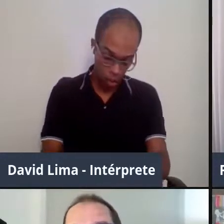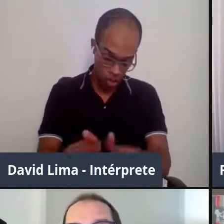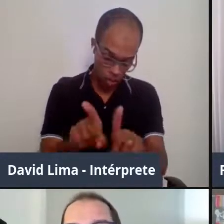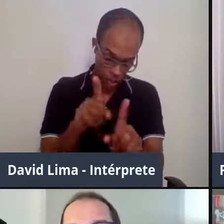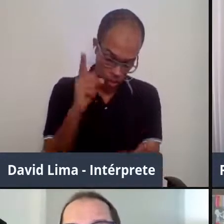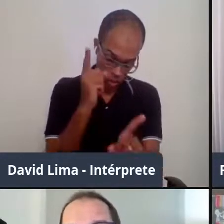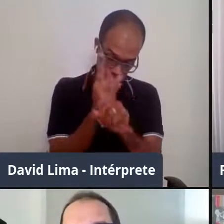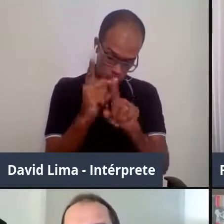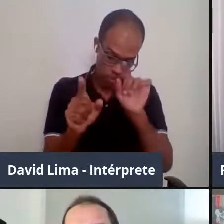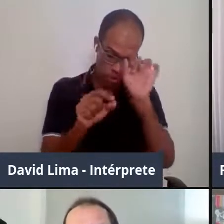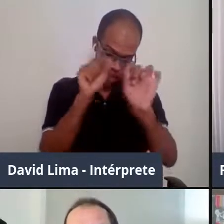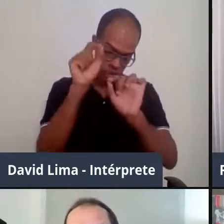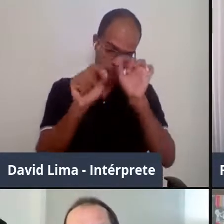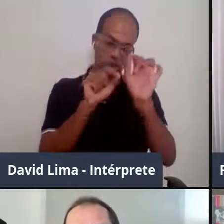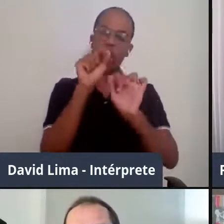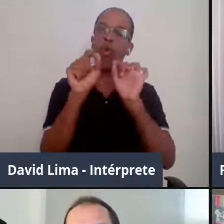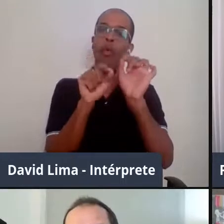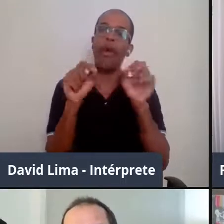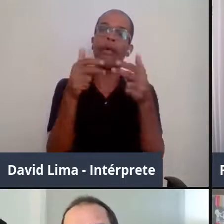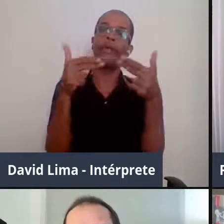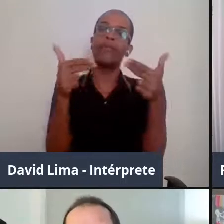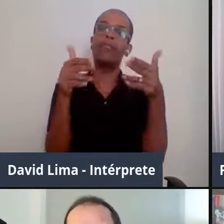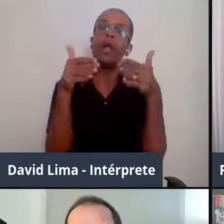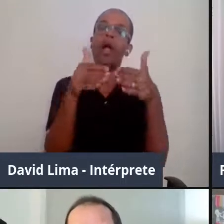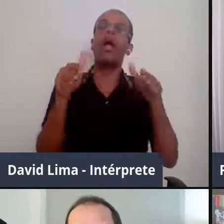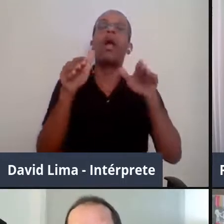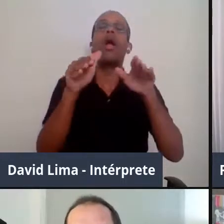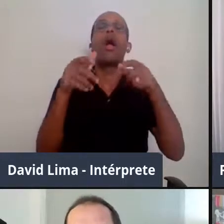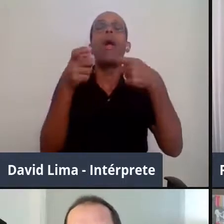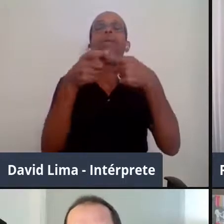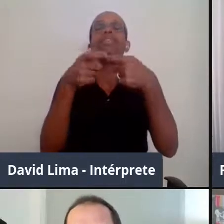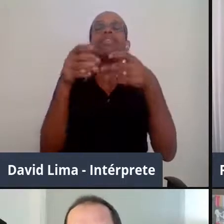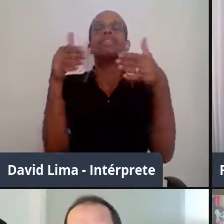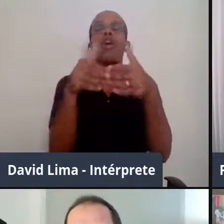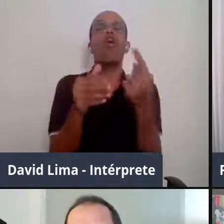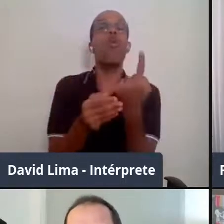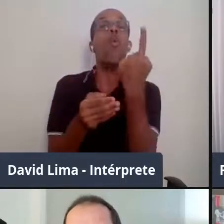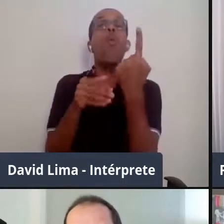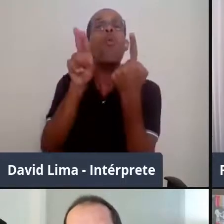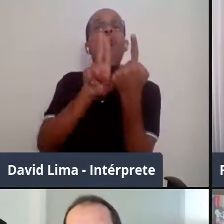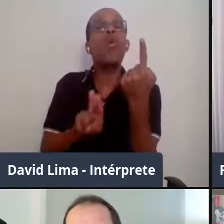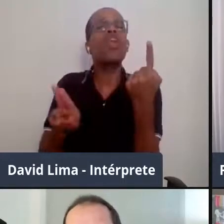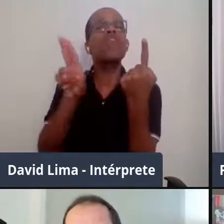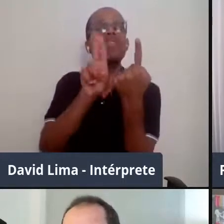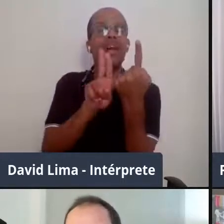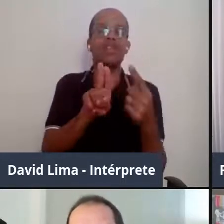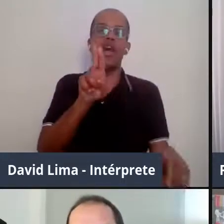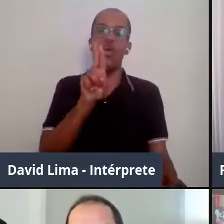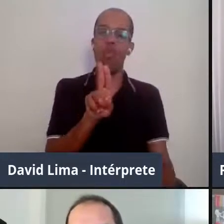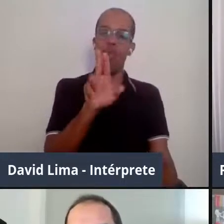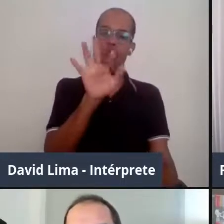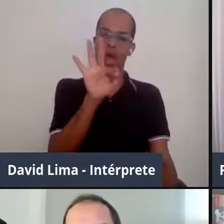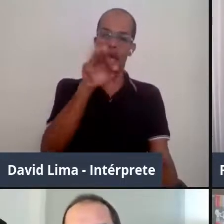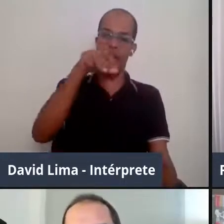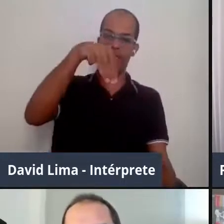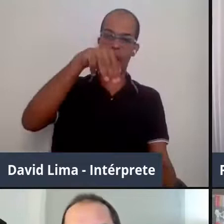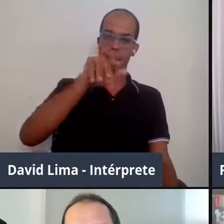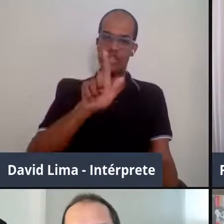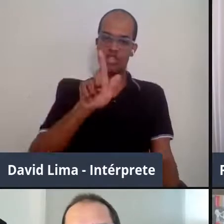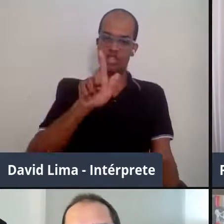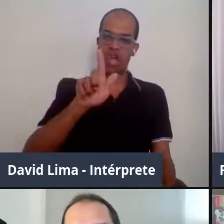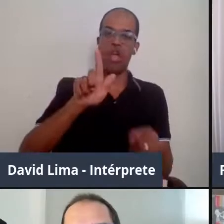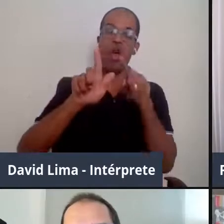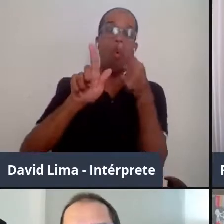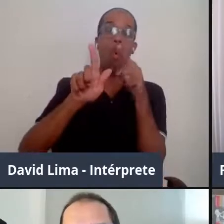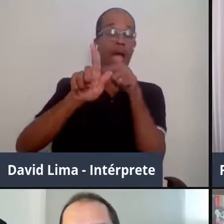que, por exemplo, no caso específico da medicina, apenas uma universidade, a UFMG, que está aceitando